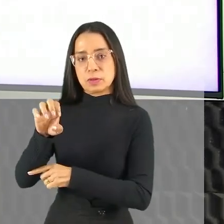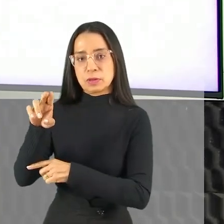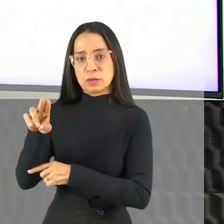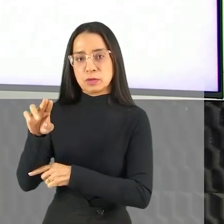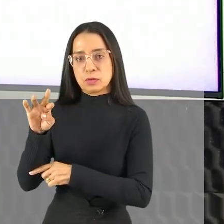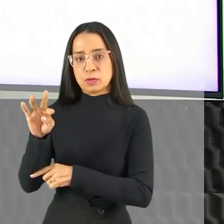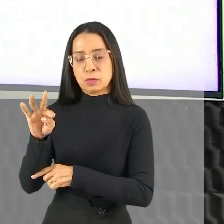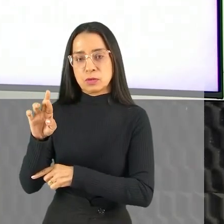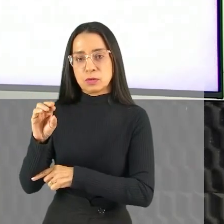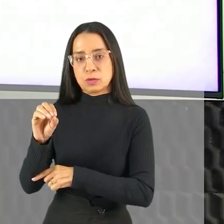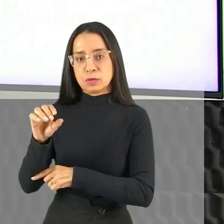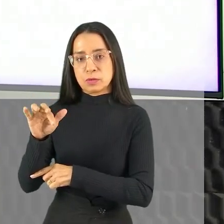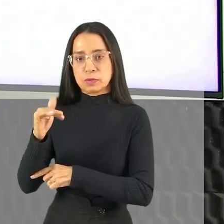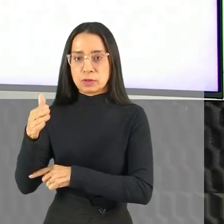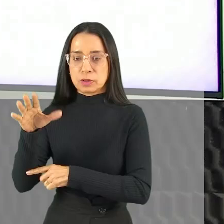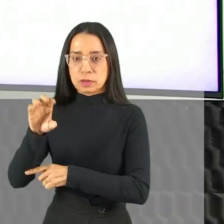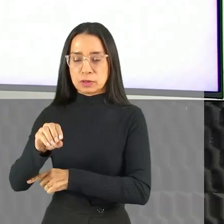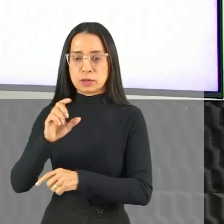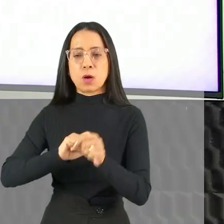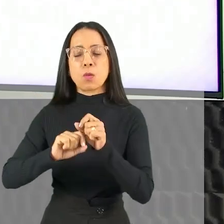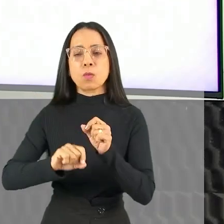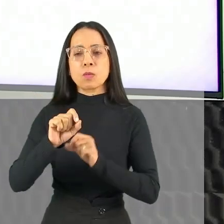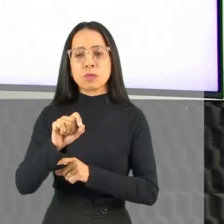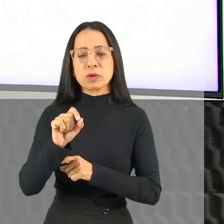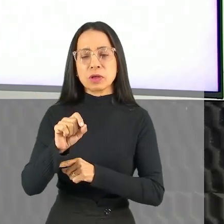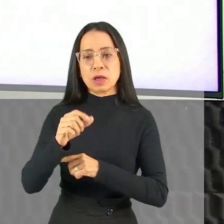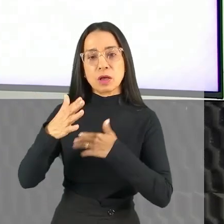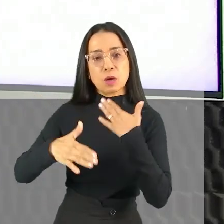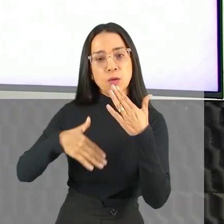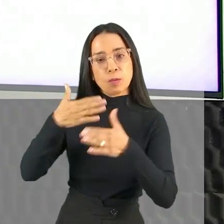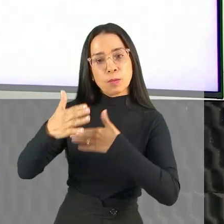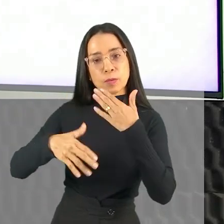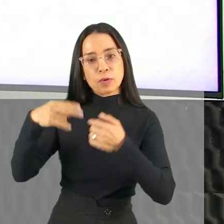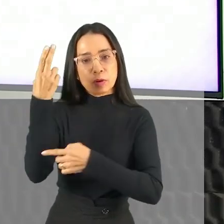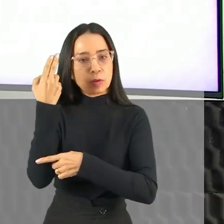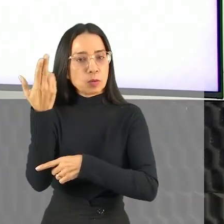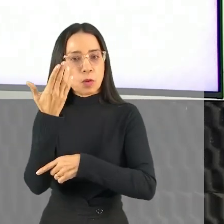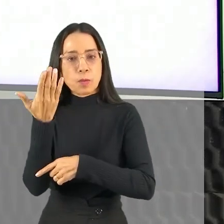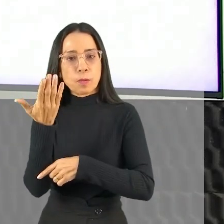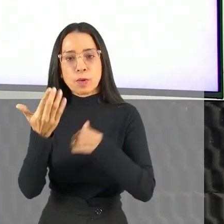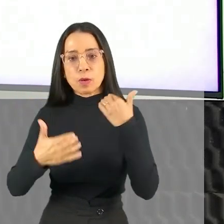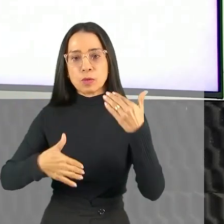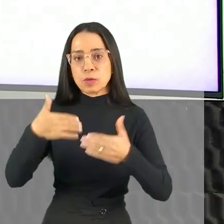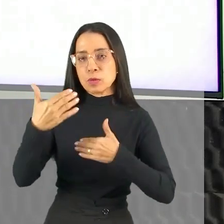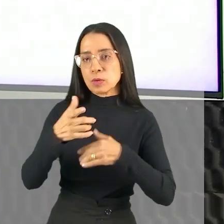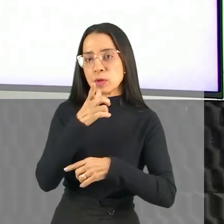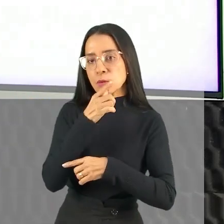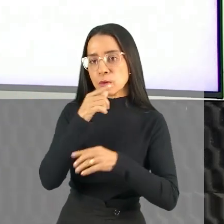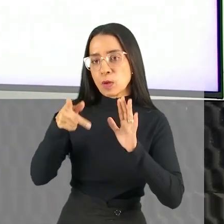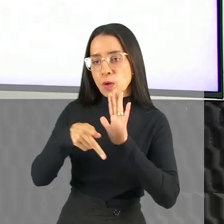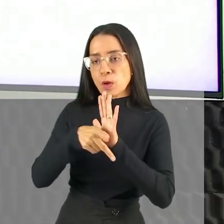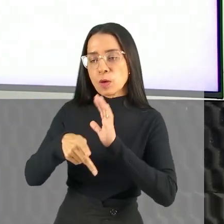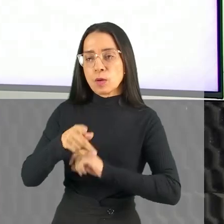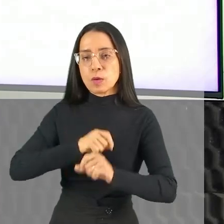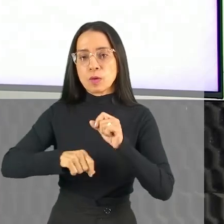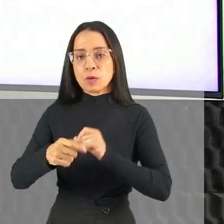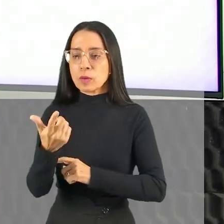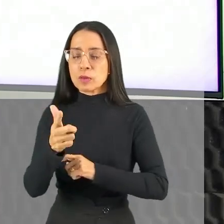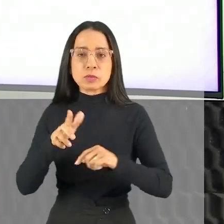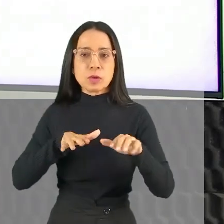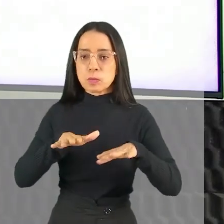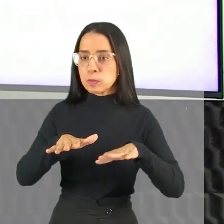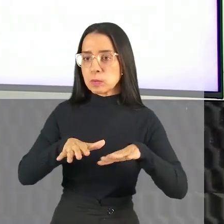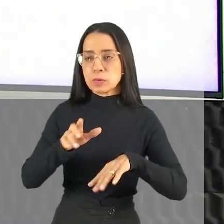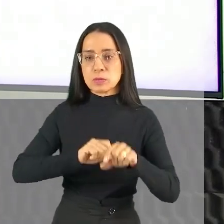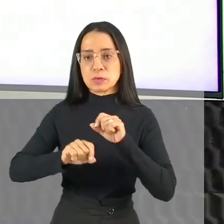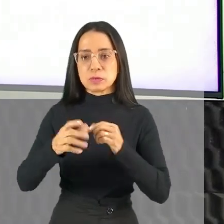eutrofização. Então, a questão diz assim: a eutrofização é um processo comum entre corpos d'água, sem muita movimentação, né,